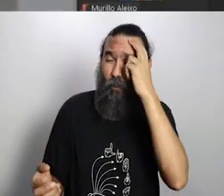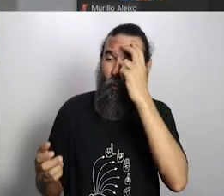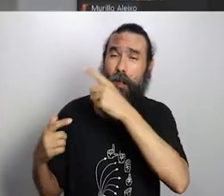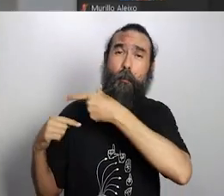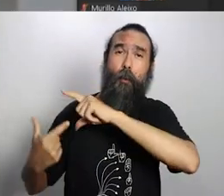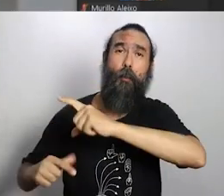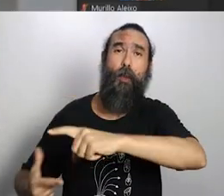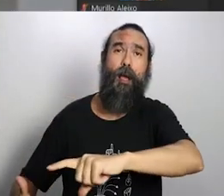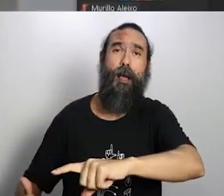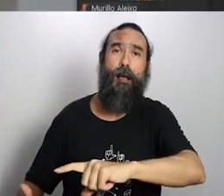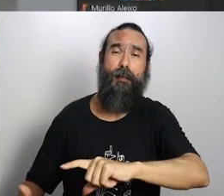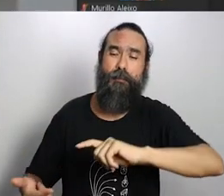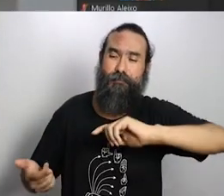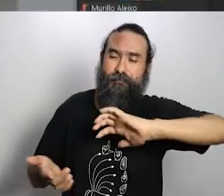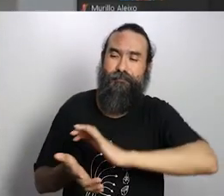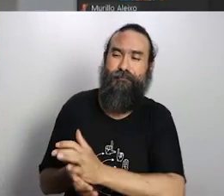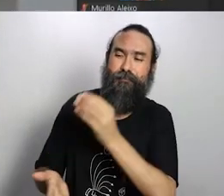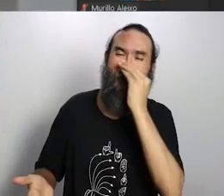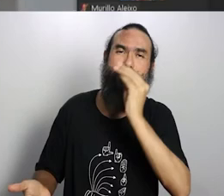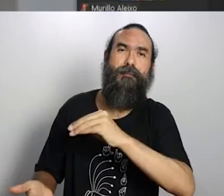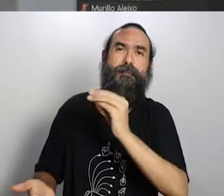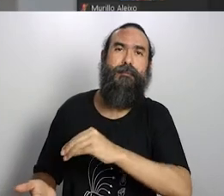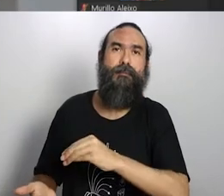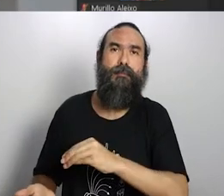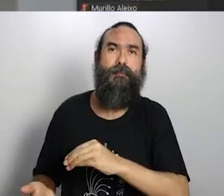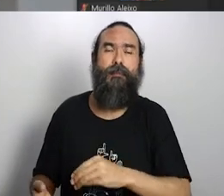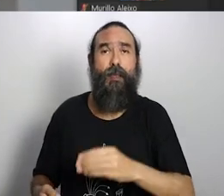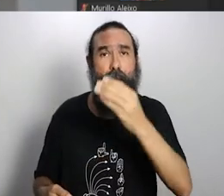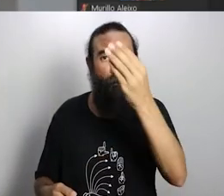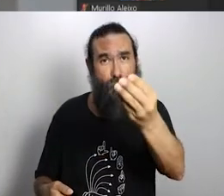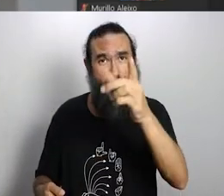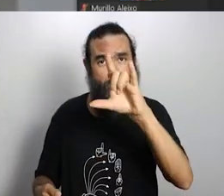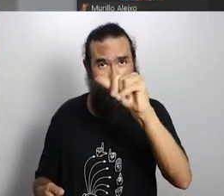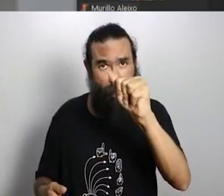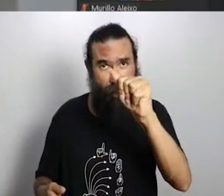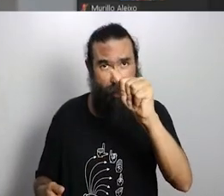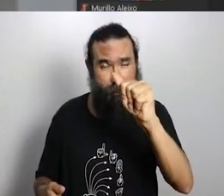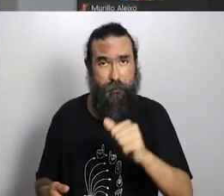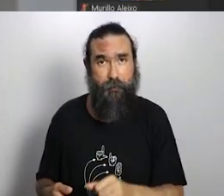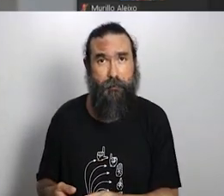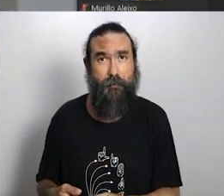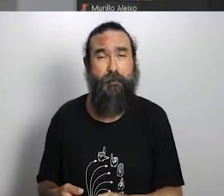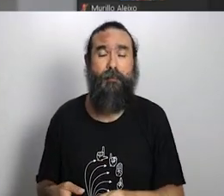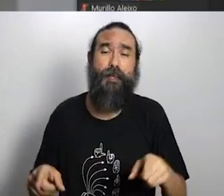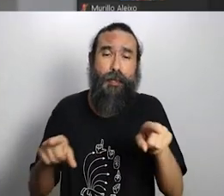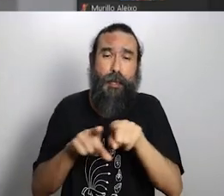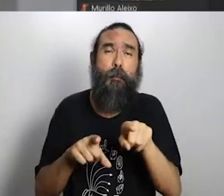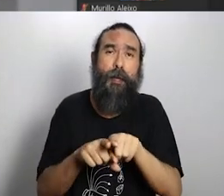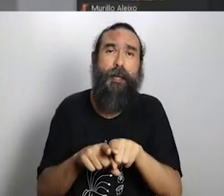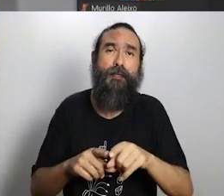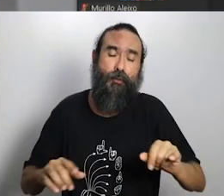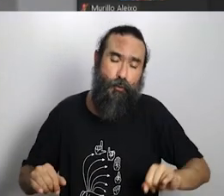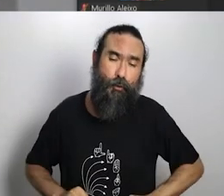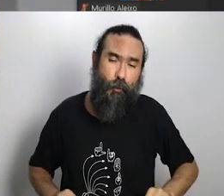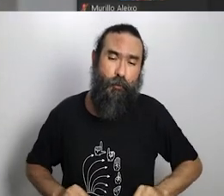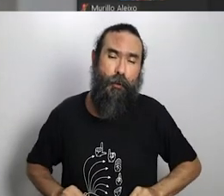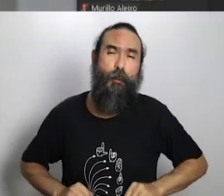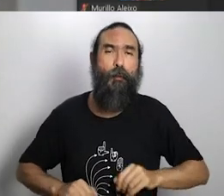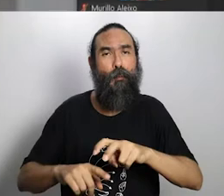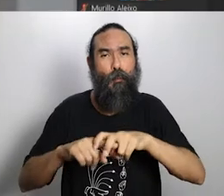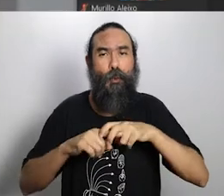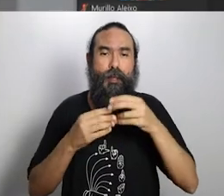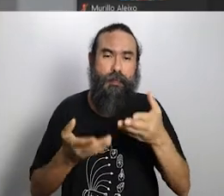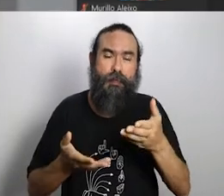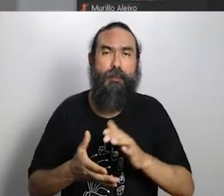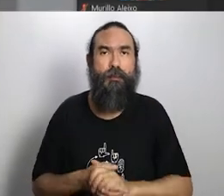penalizada por isso. Eu sempre utilizo isso. Eu sempre utilizo isso. Lia de Itamaracá, que é Lia de